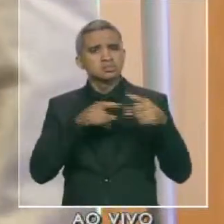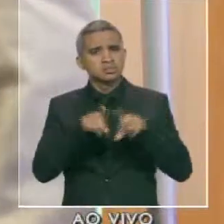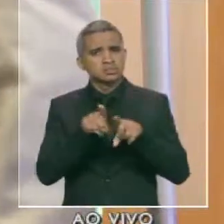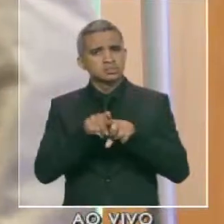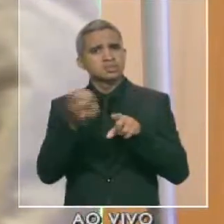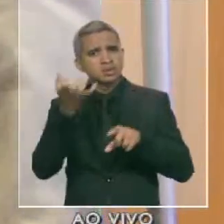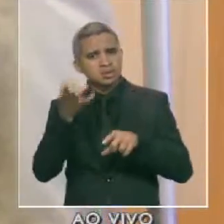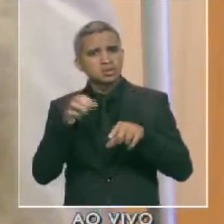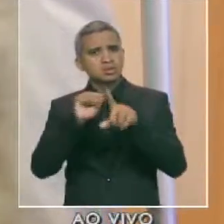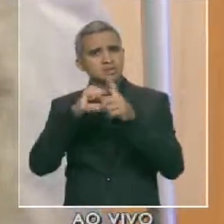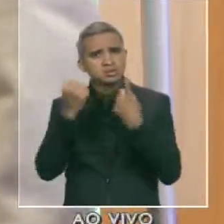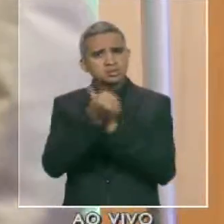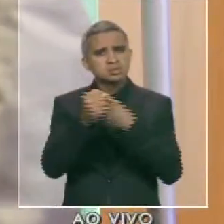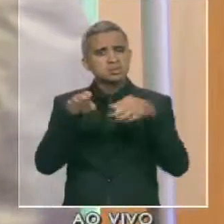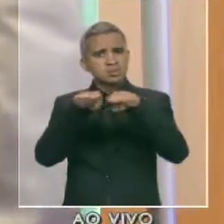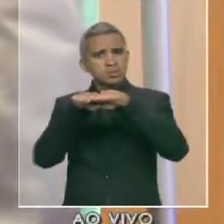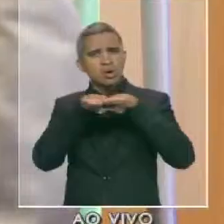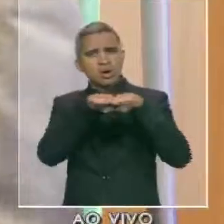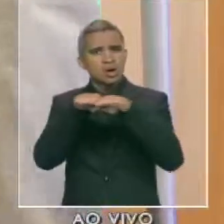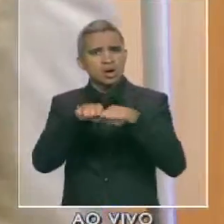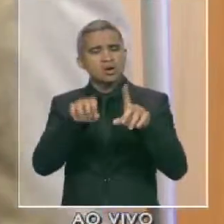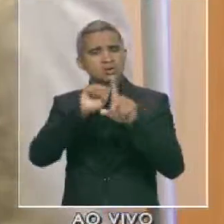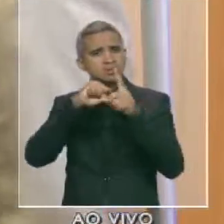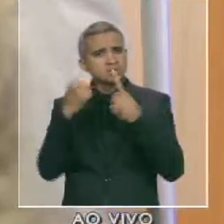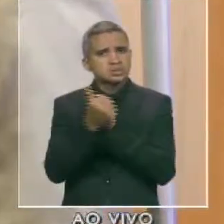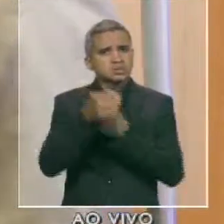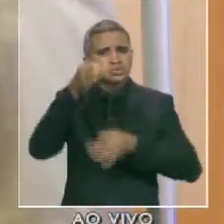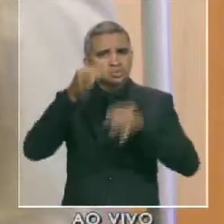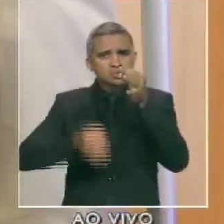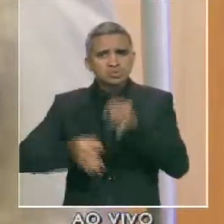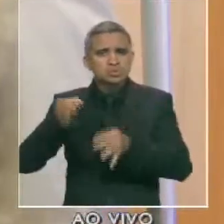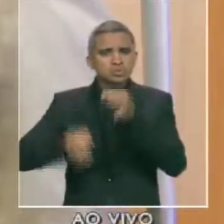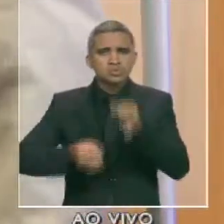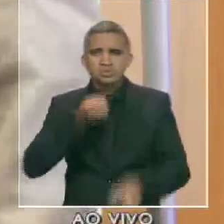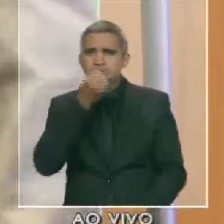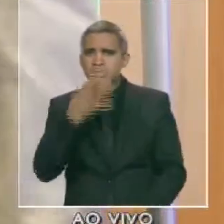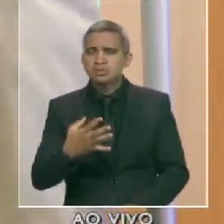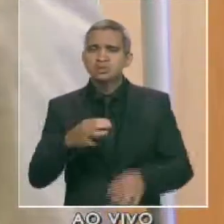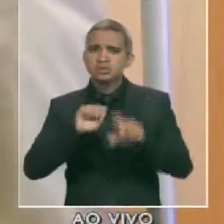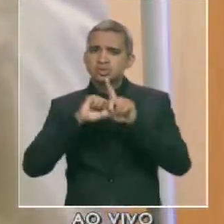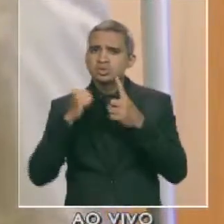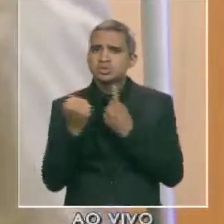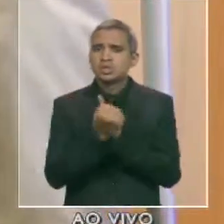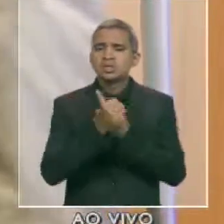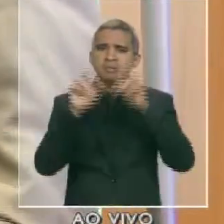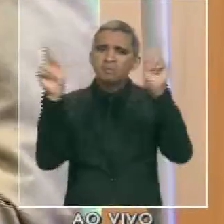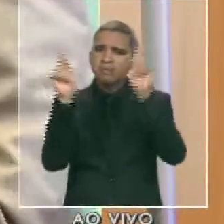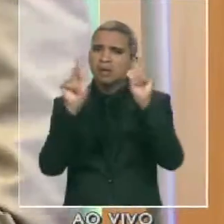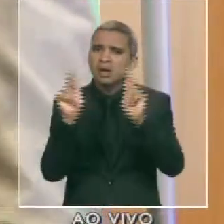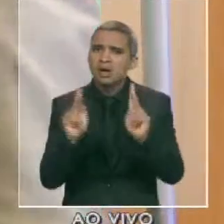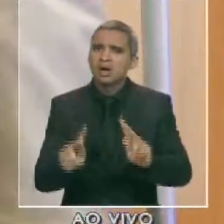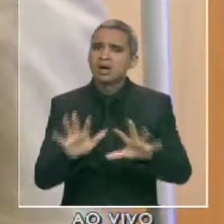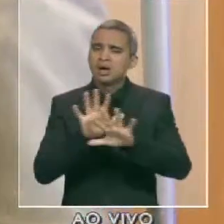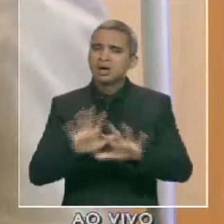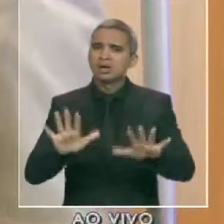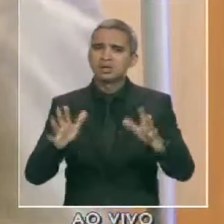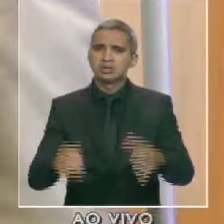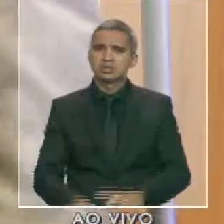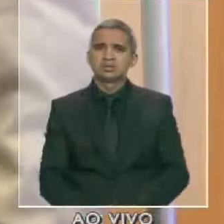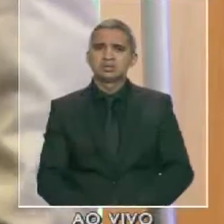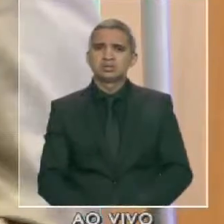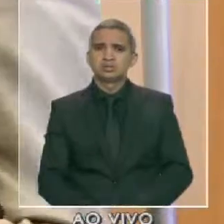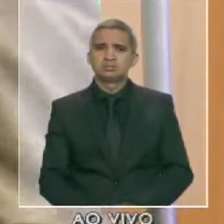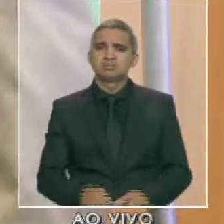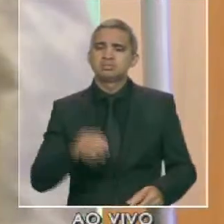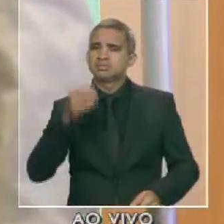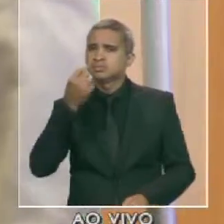mais justa, uma sociedade realmente harmônica, que nós possamos viver em paz. Então, esse final de semana